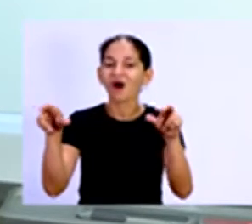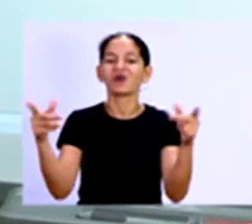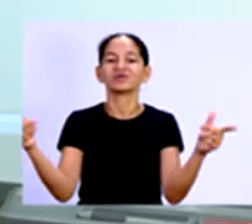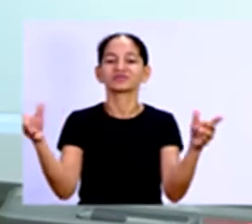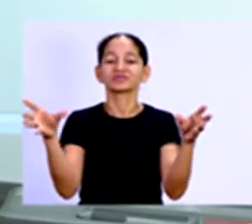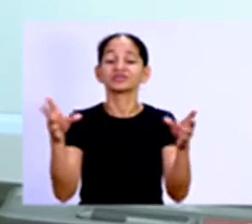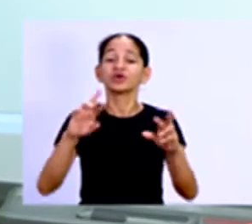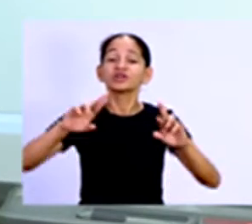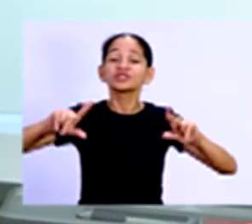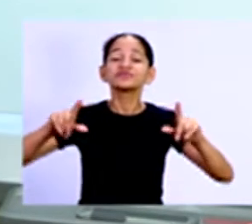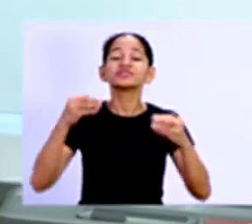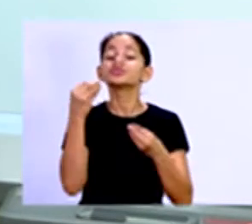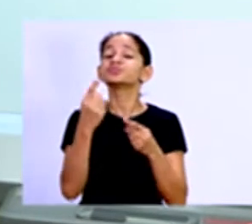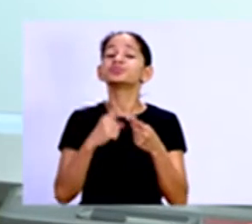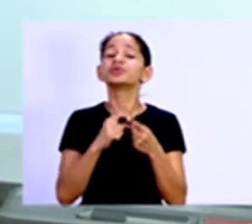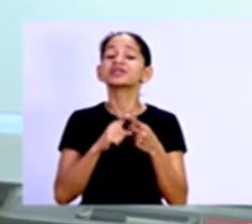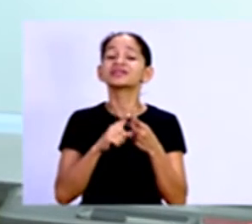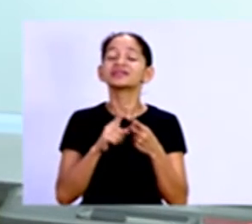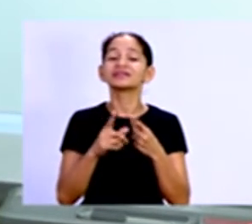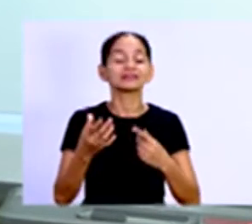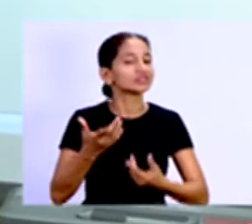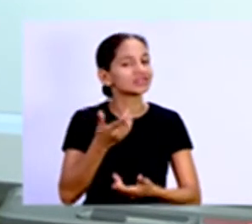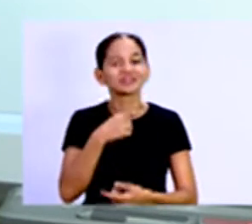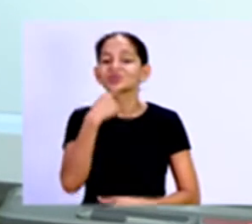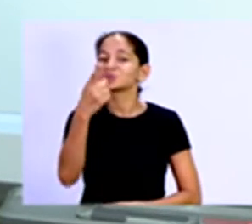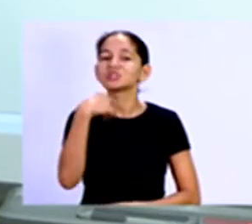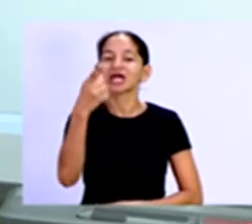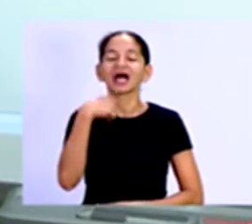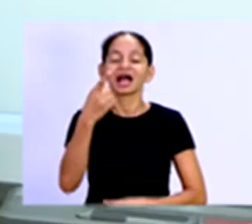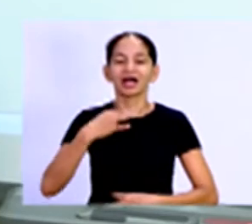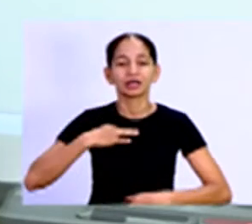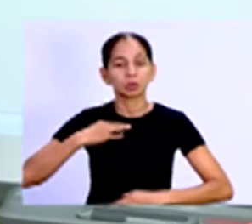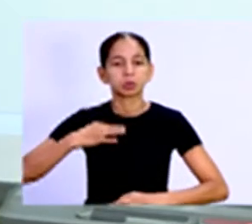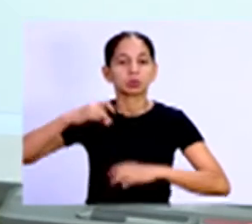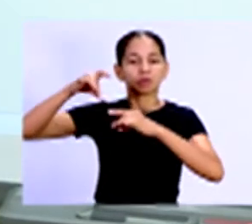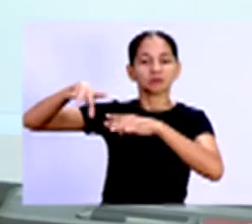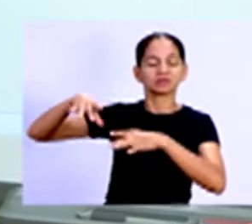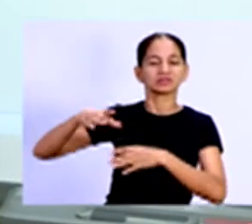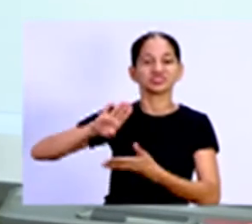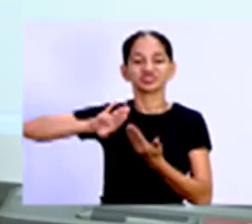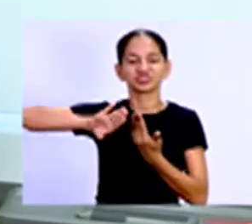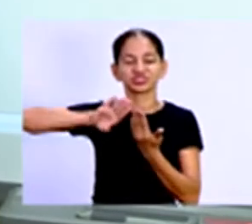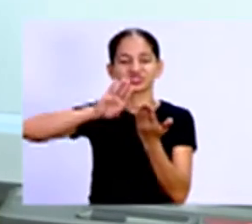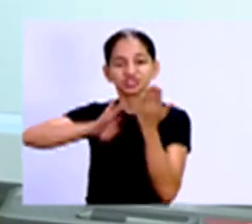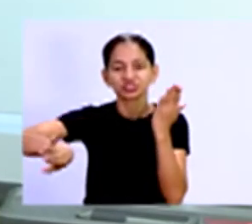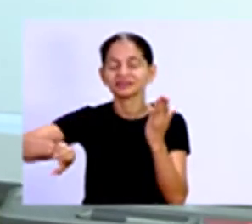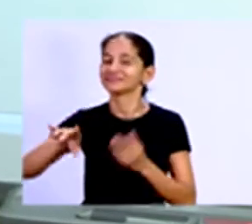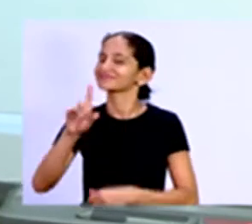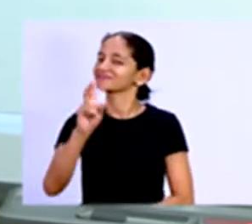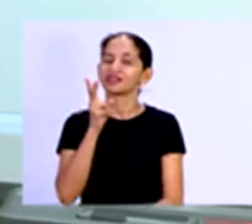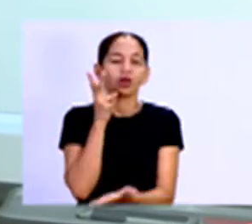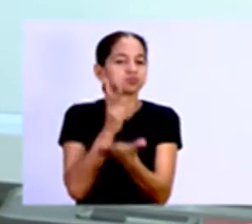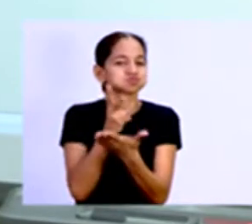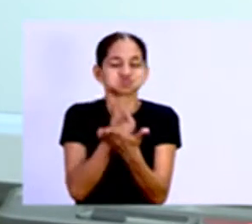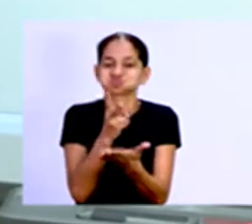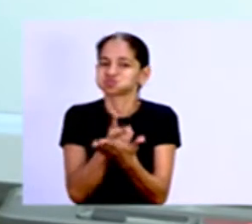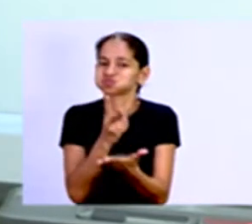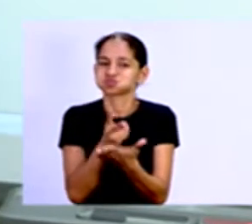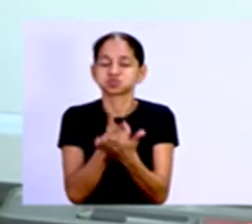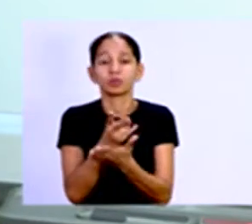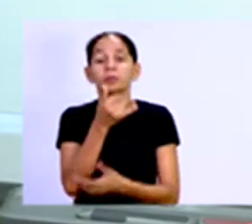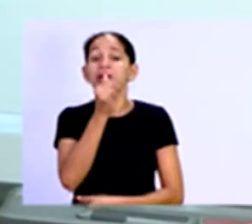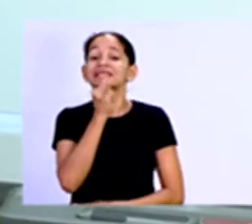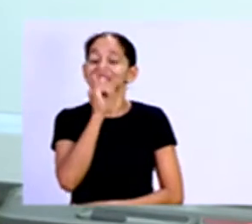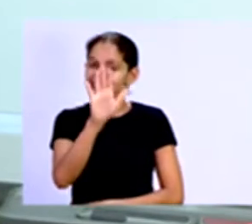Só que diferente dele, nós não temos como tirar toda essa capa de nós. Os nossos papéis são fixos em cada um de nós. Por